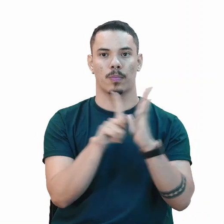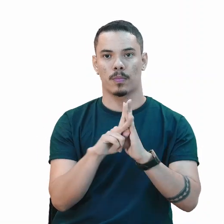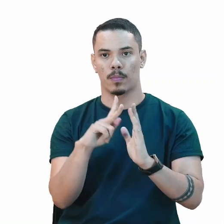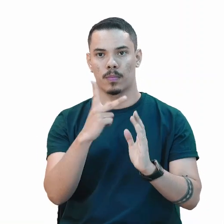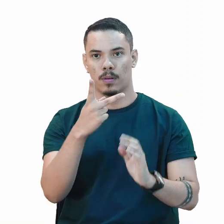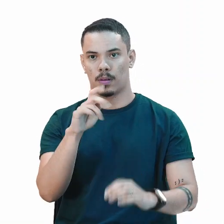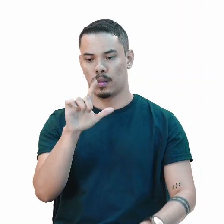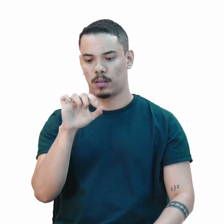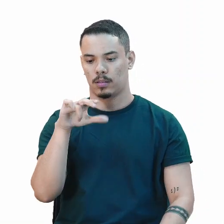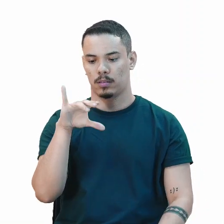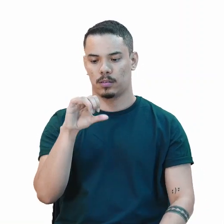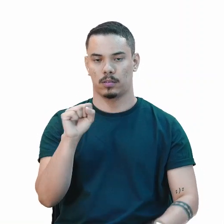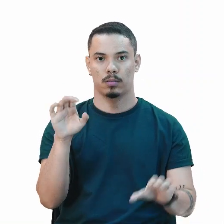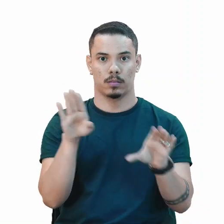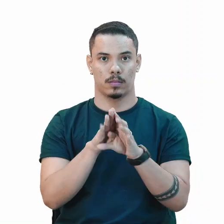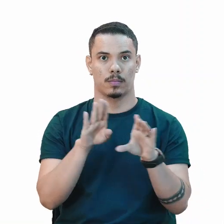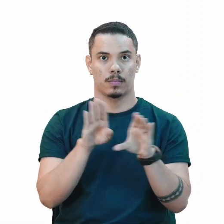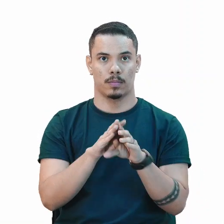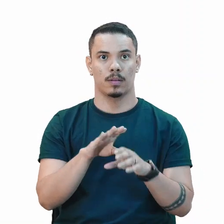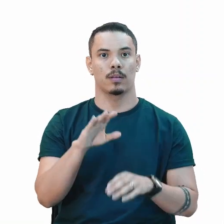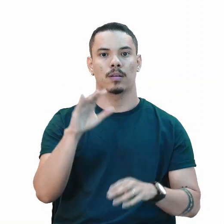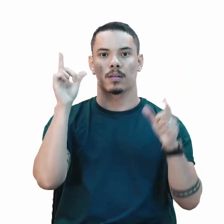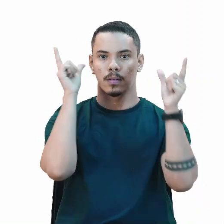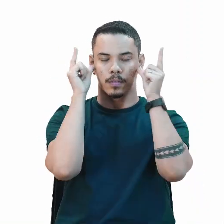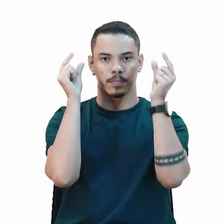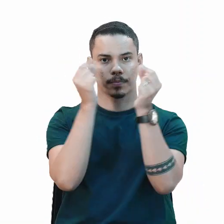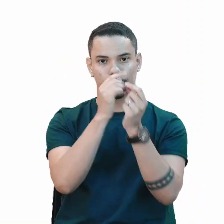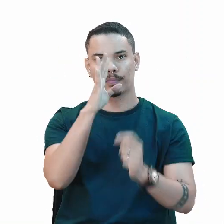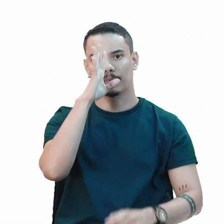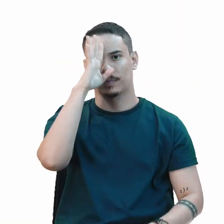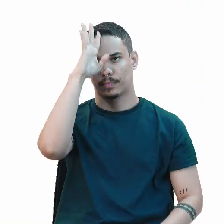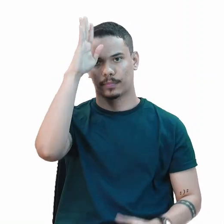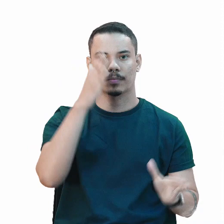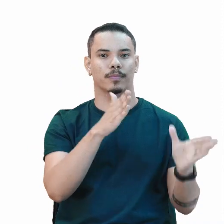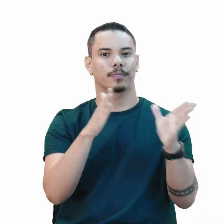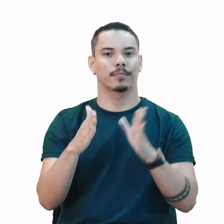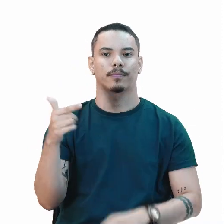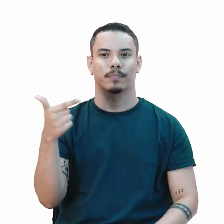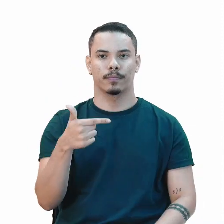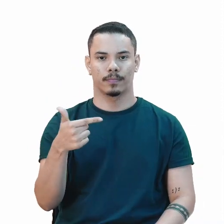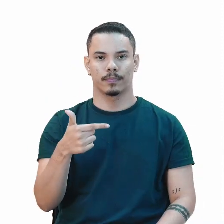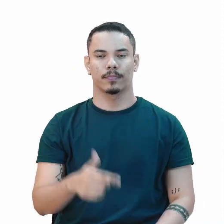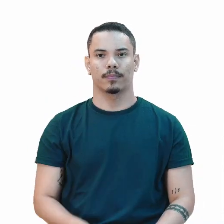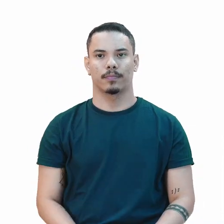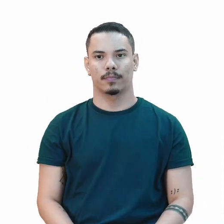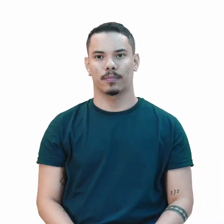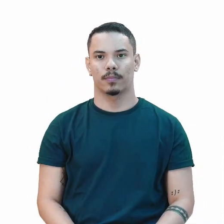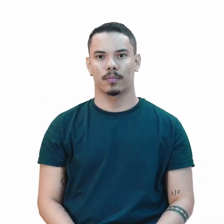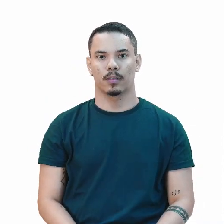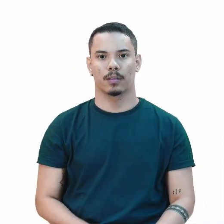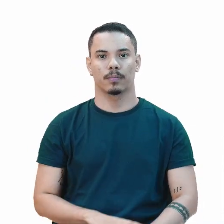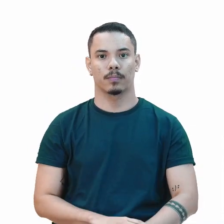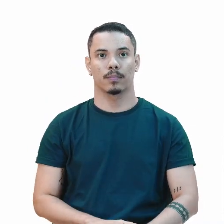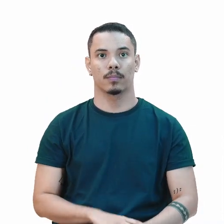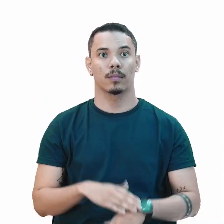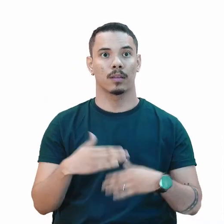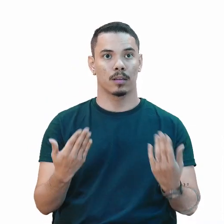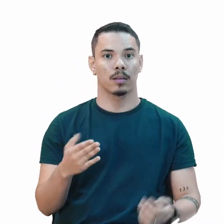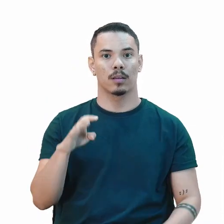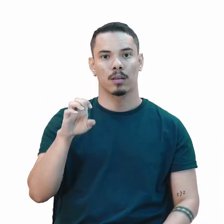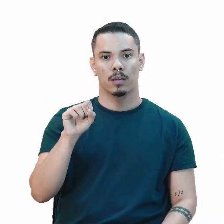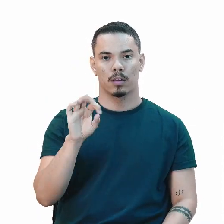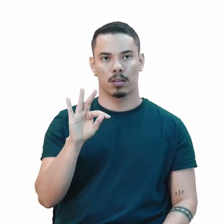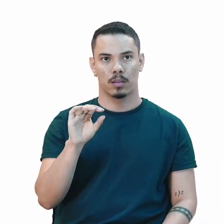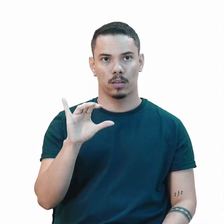e greco-romanas, parte 2. Então, olha só, sobre o estoicismo, obediência à